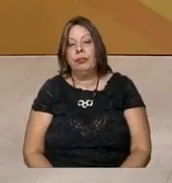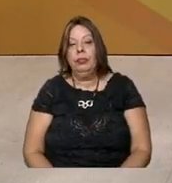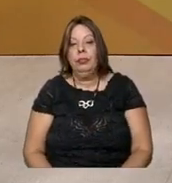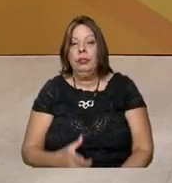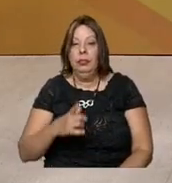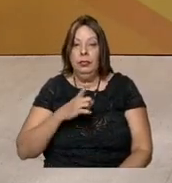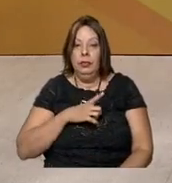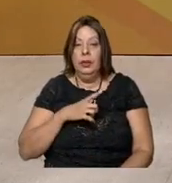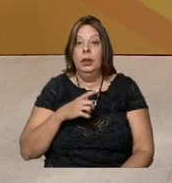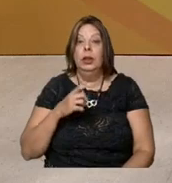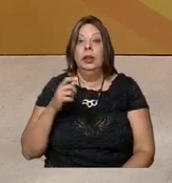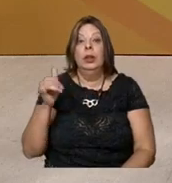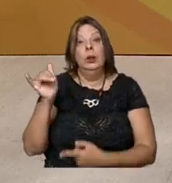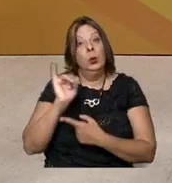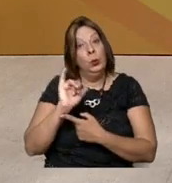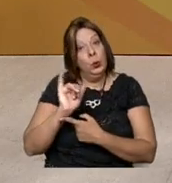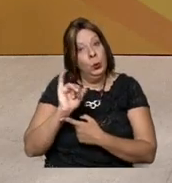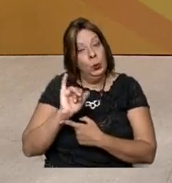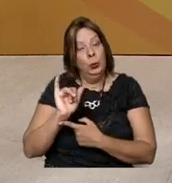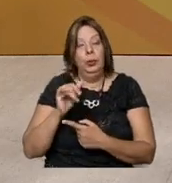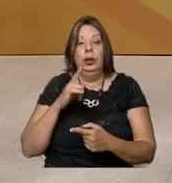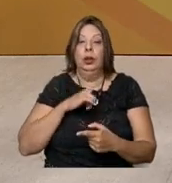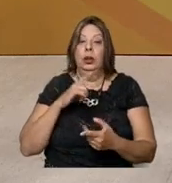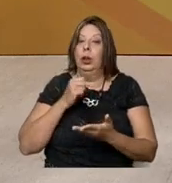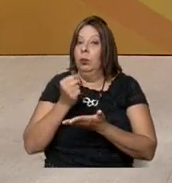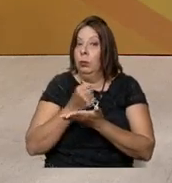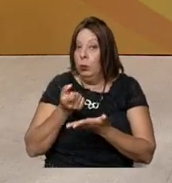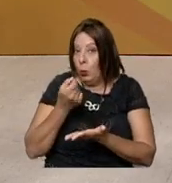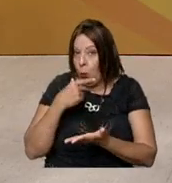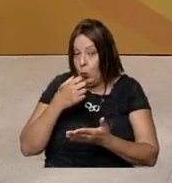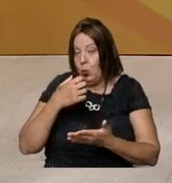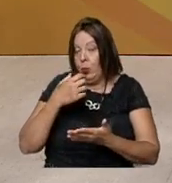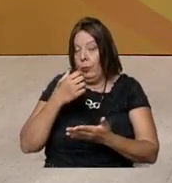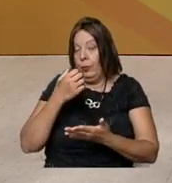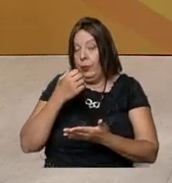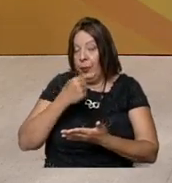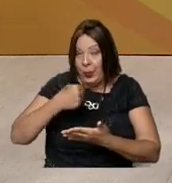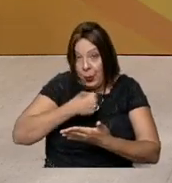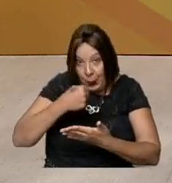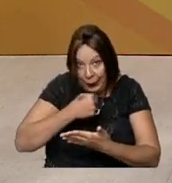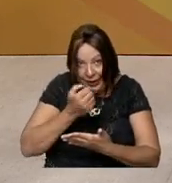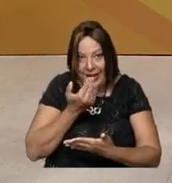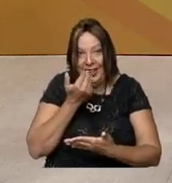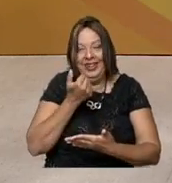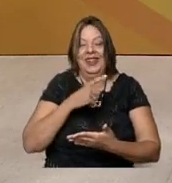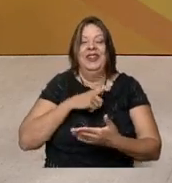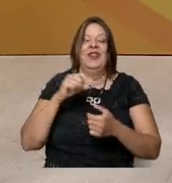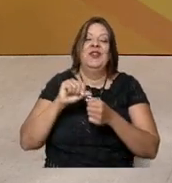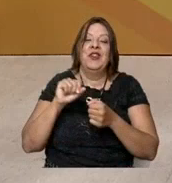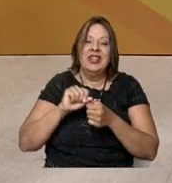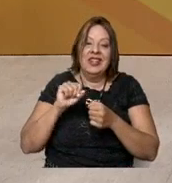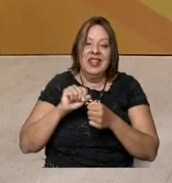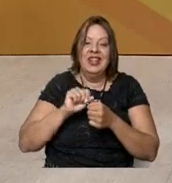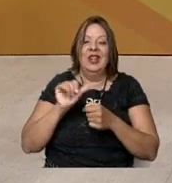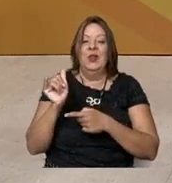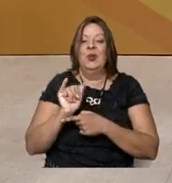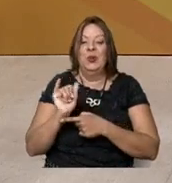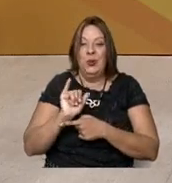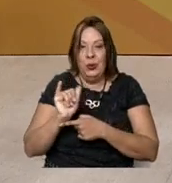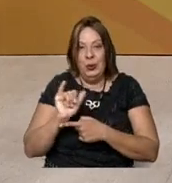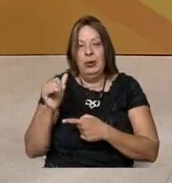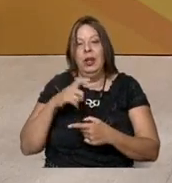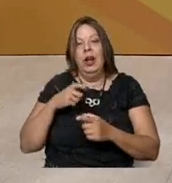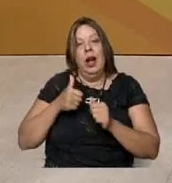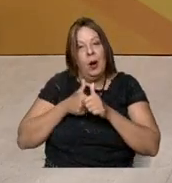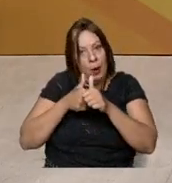um canal no YouTube, compartilho as novidades do Caju Cap, um pouco do meu dia a dia. Isso é muito legal, hein? Recomendo, Rogério de Melo Oficial.